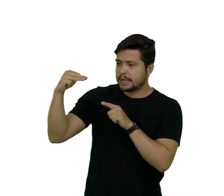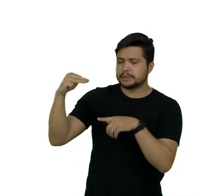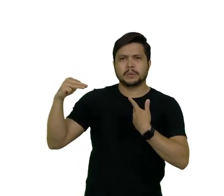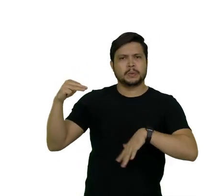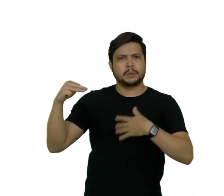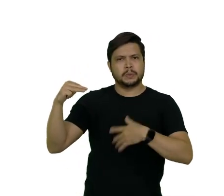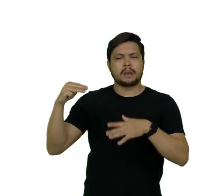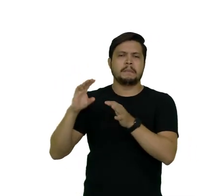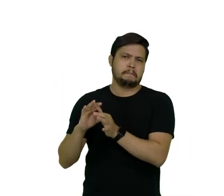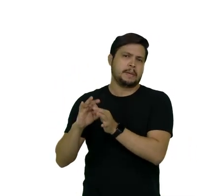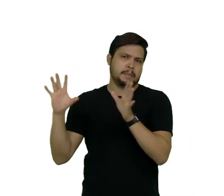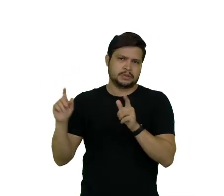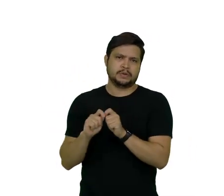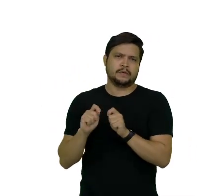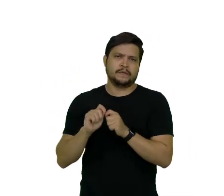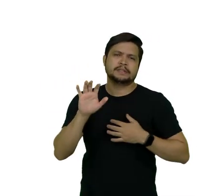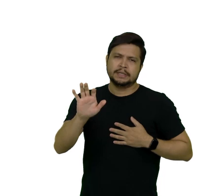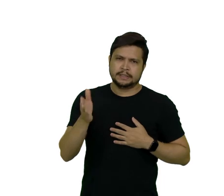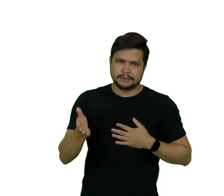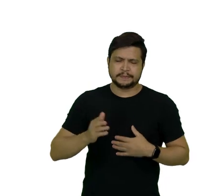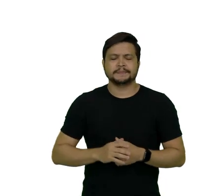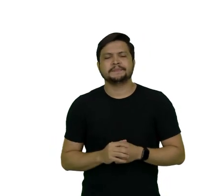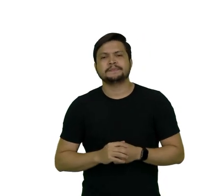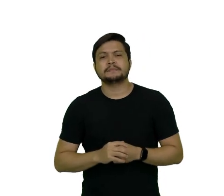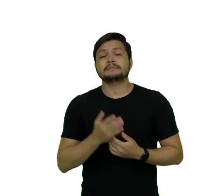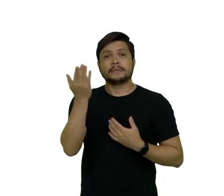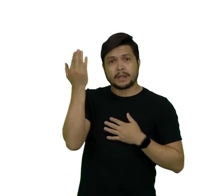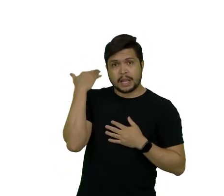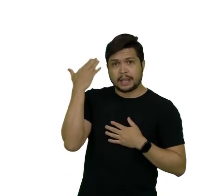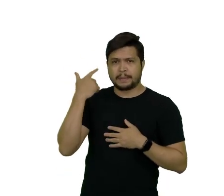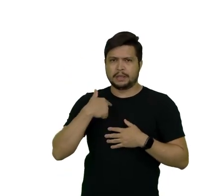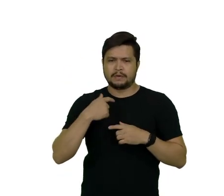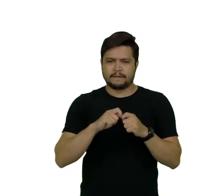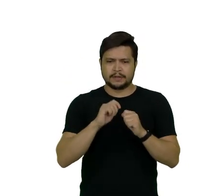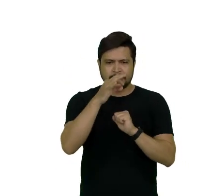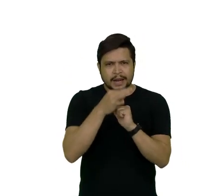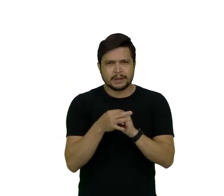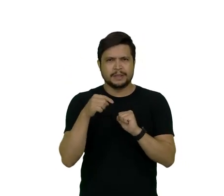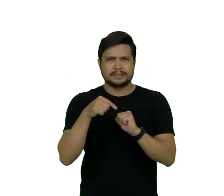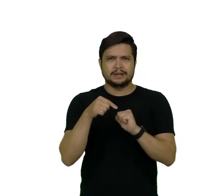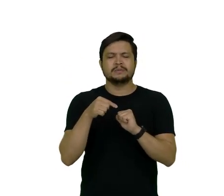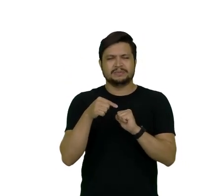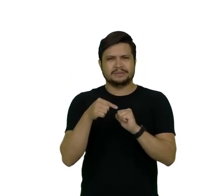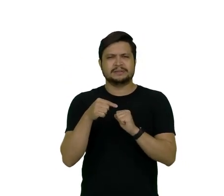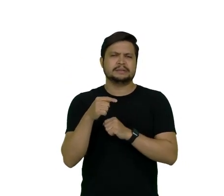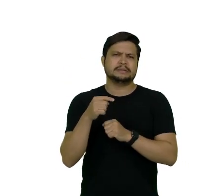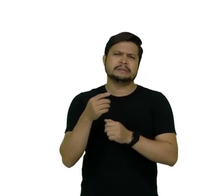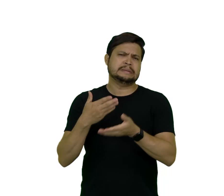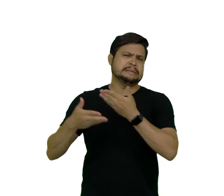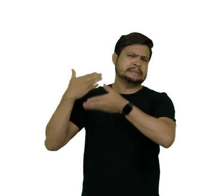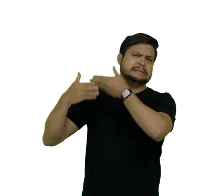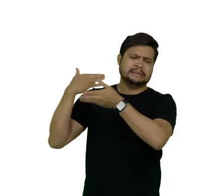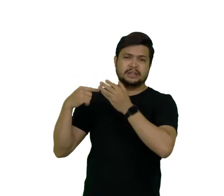o mestrado, ele permitiu que a gente fizesse isso. Na época que eu fazia a graduação, isso